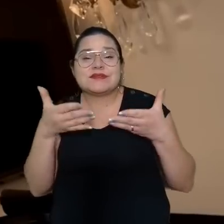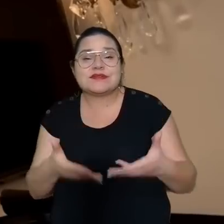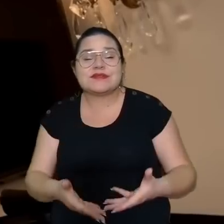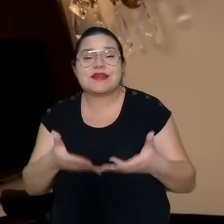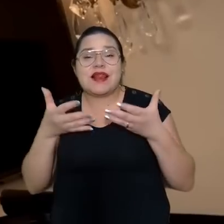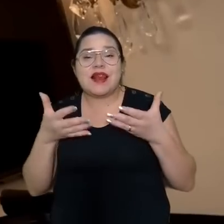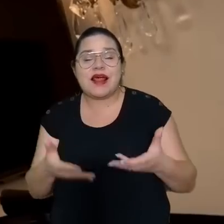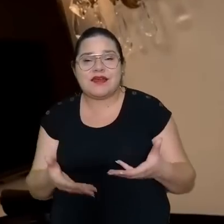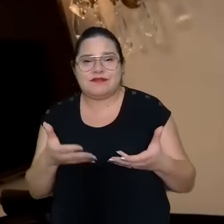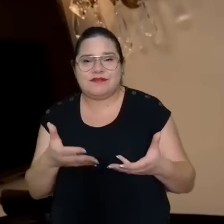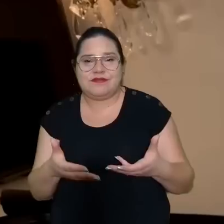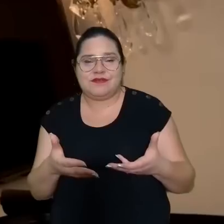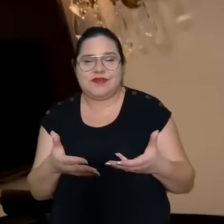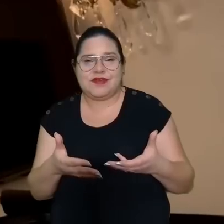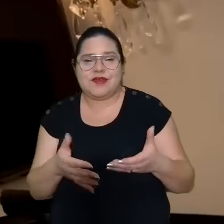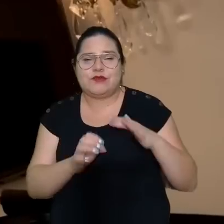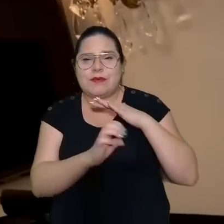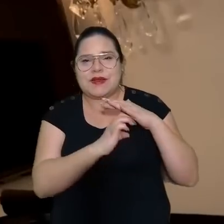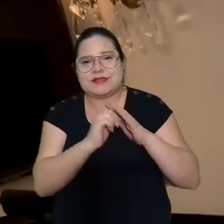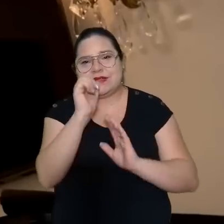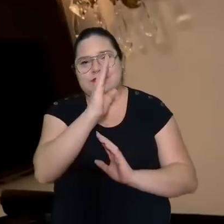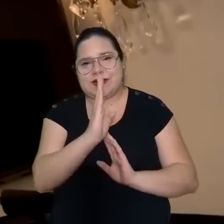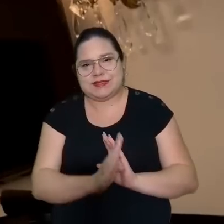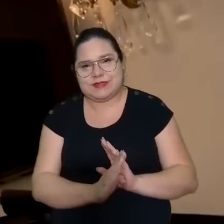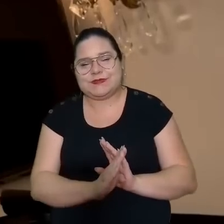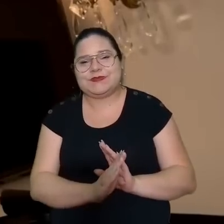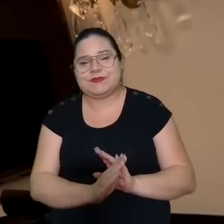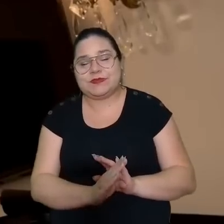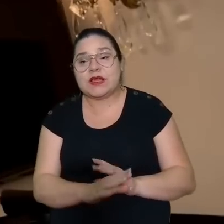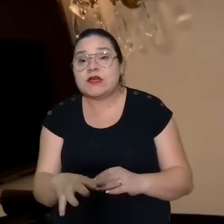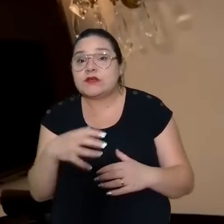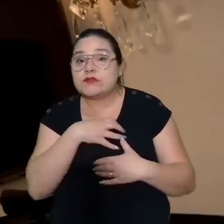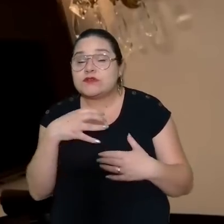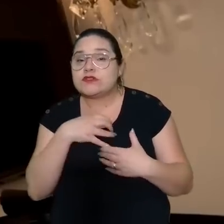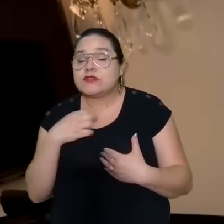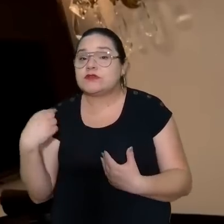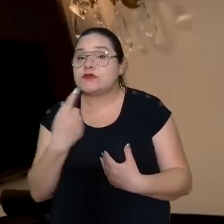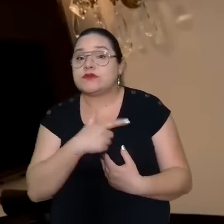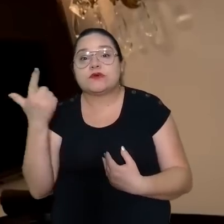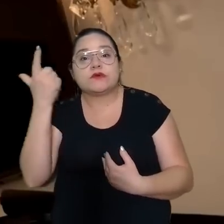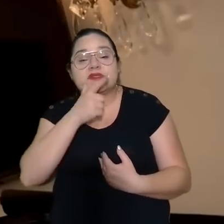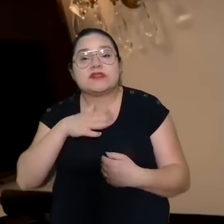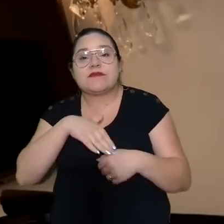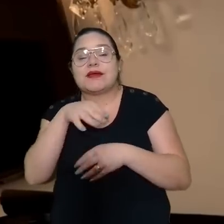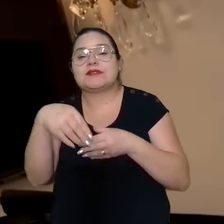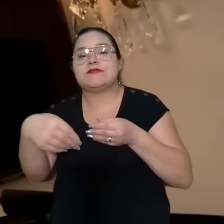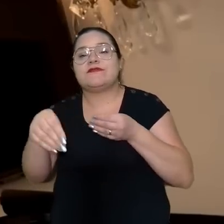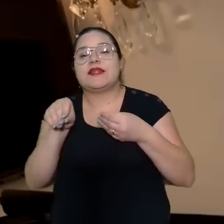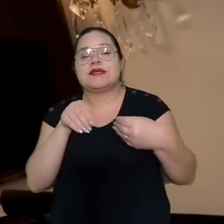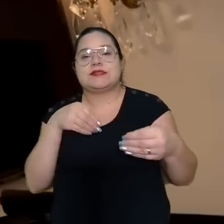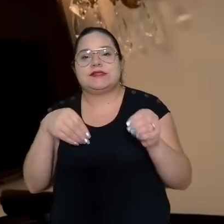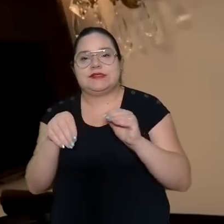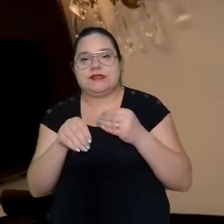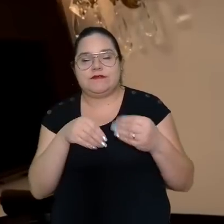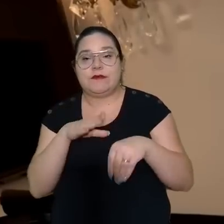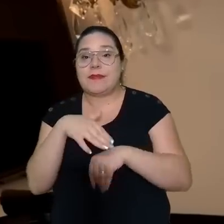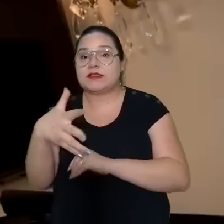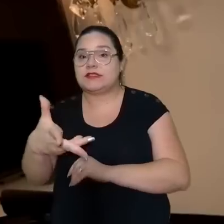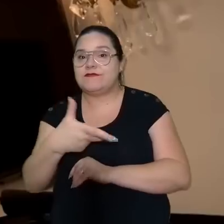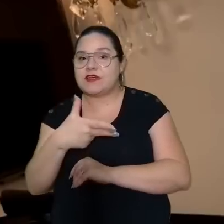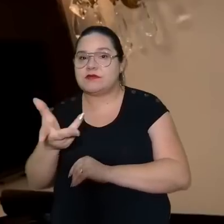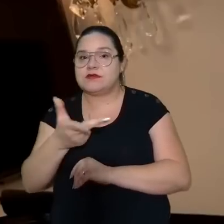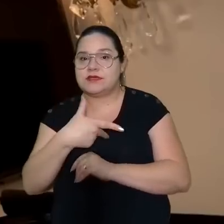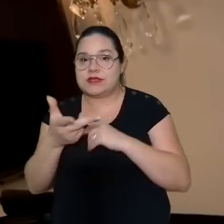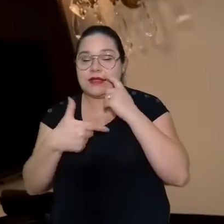empreendedor brasileiro, de modo que a gente consiga, com mais flexibilidade, com mais velocidade e, principalmente, com